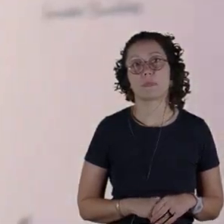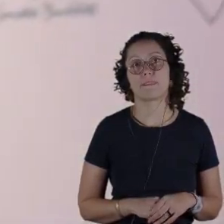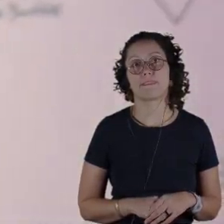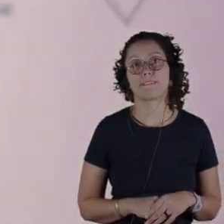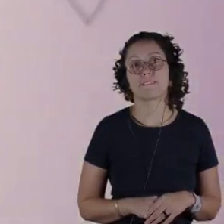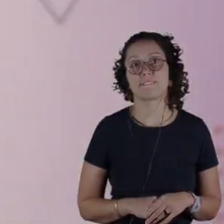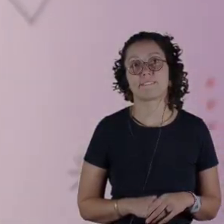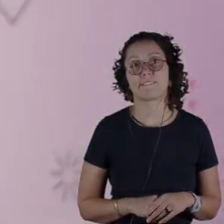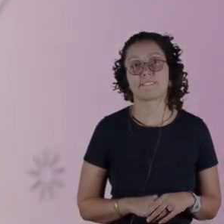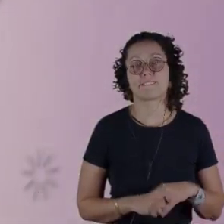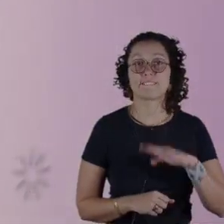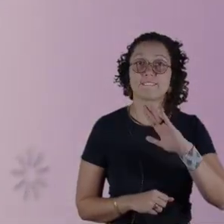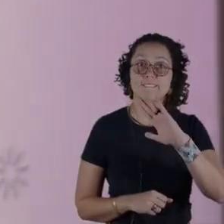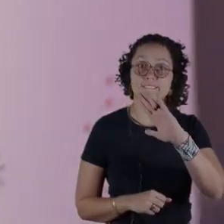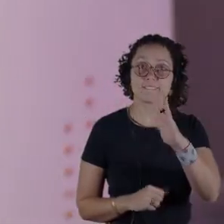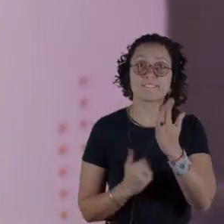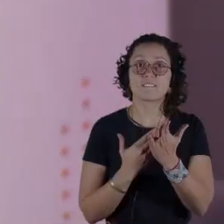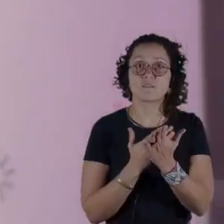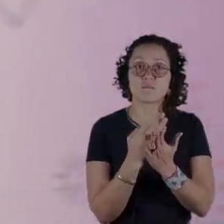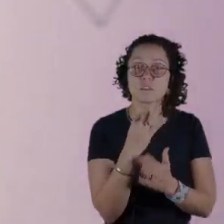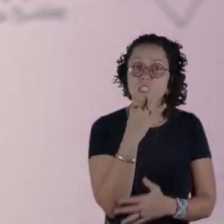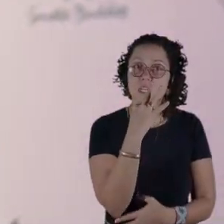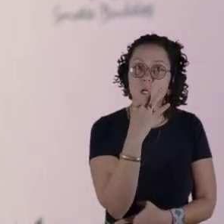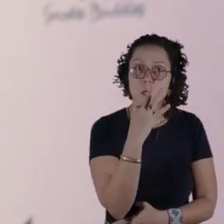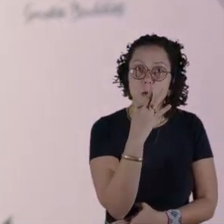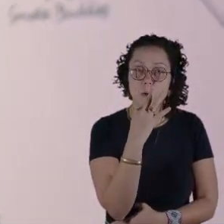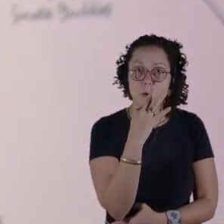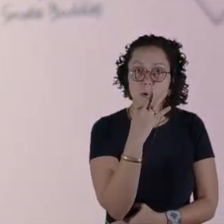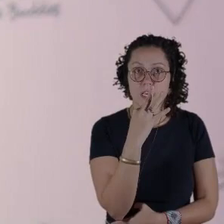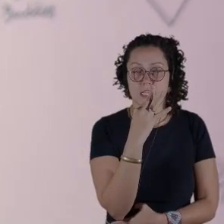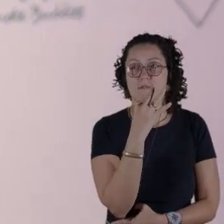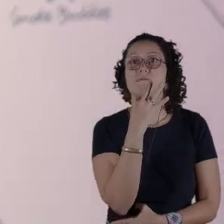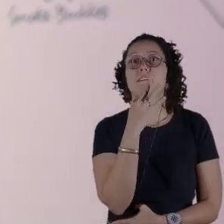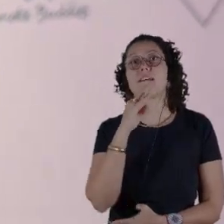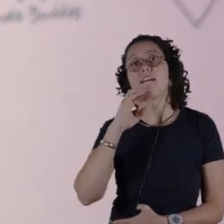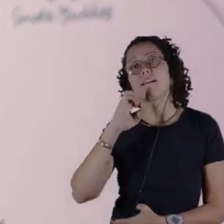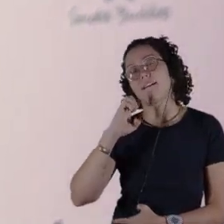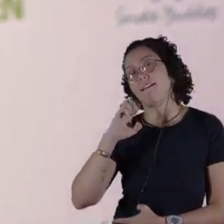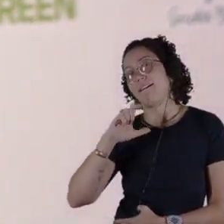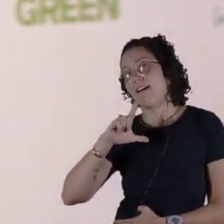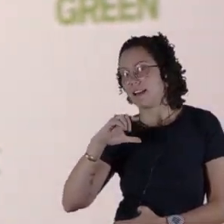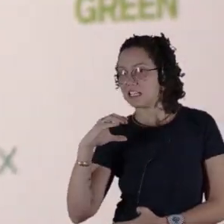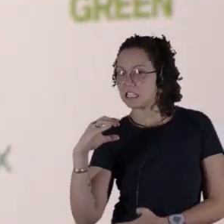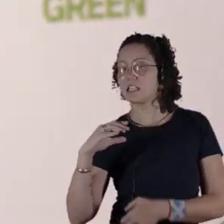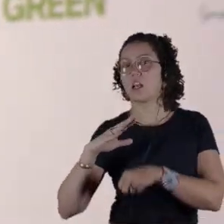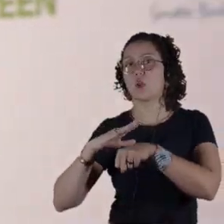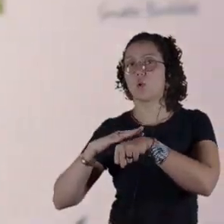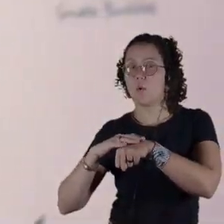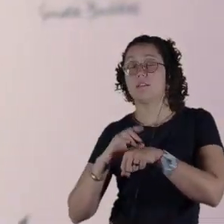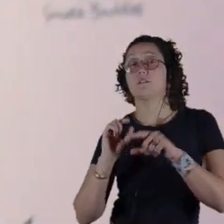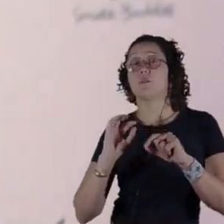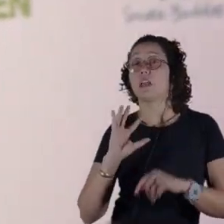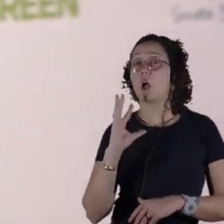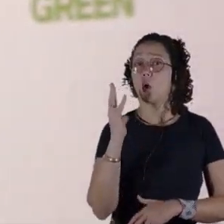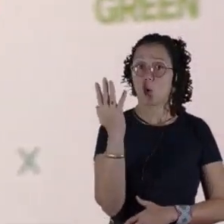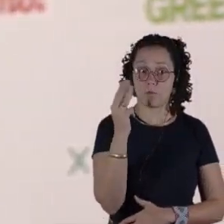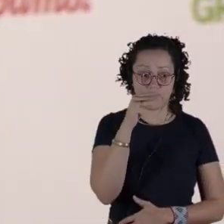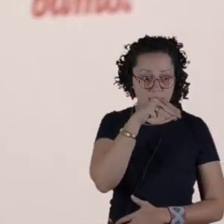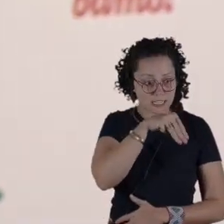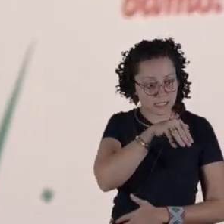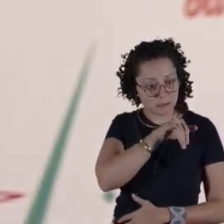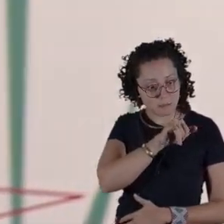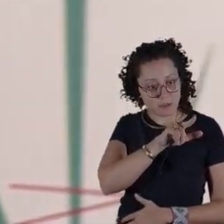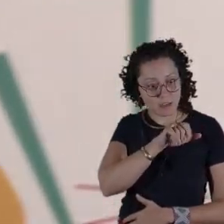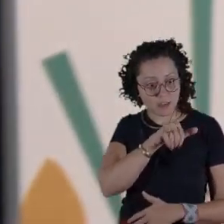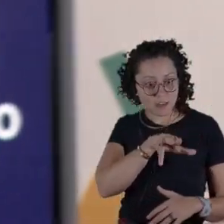Mas então, vamos começar com isso. Esclerose múltipla é uma doença neurodegenerativa onde a mielina, que é uma cobertura